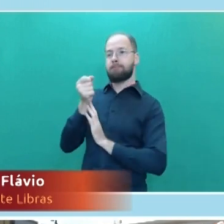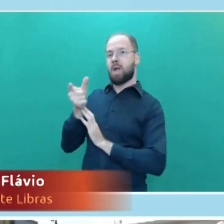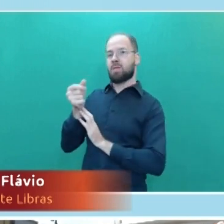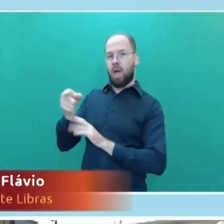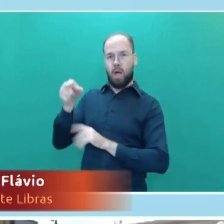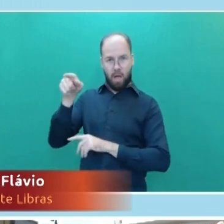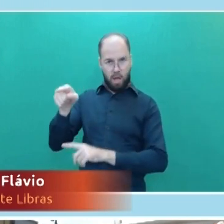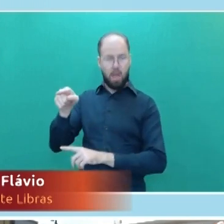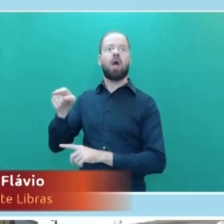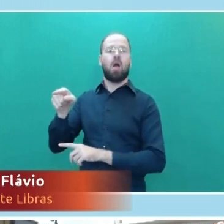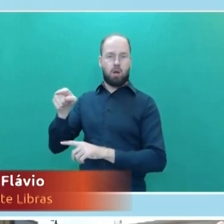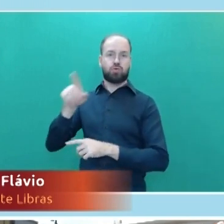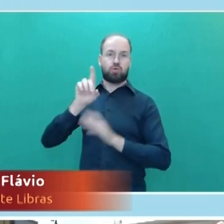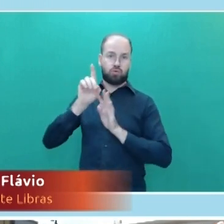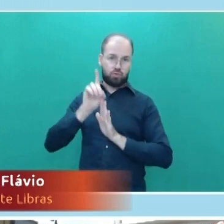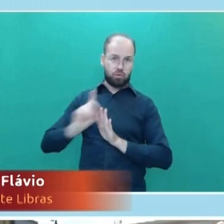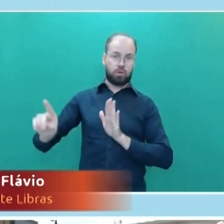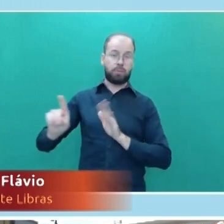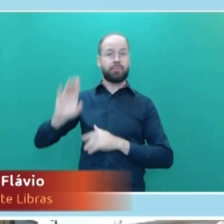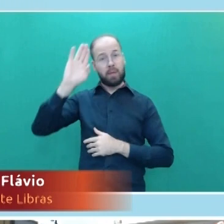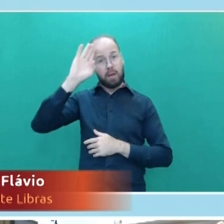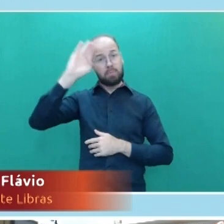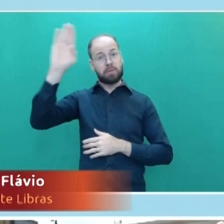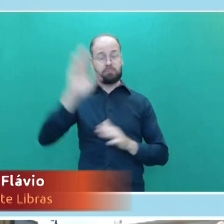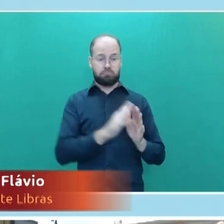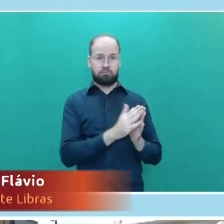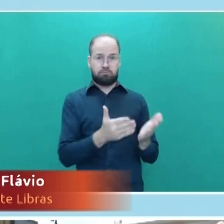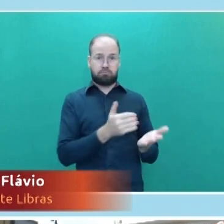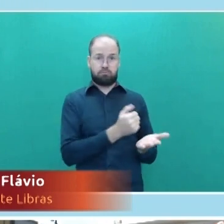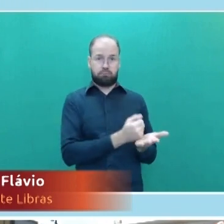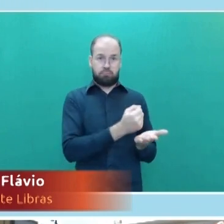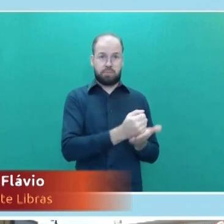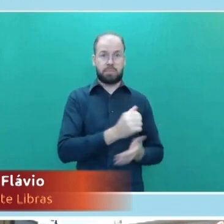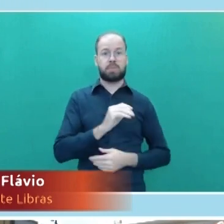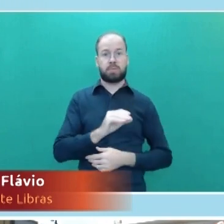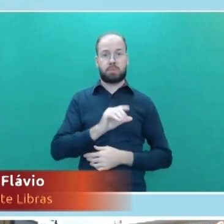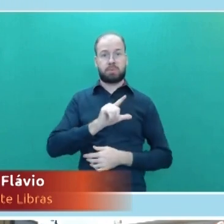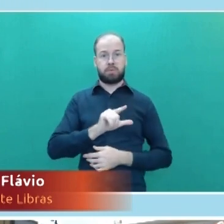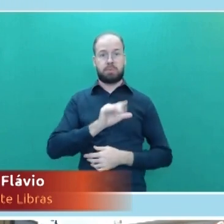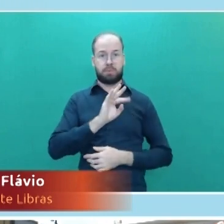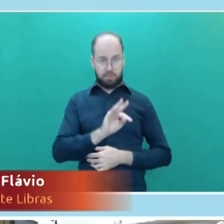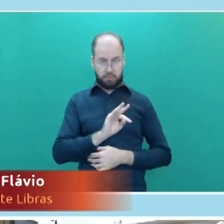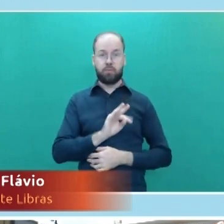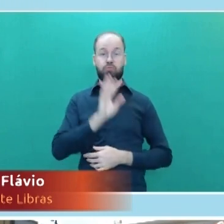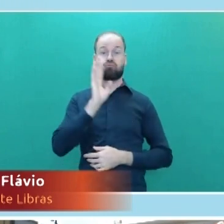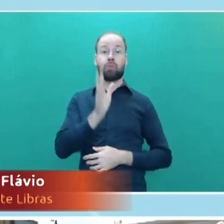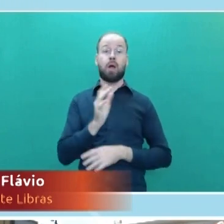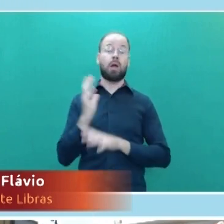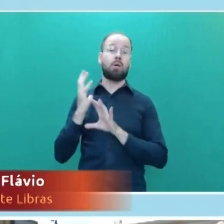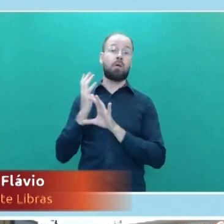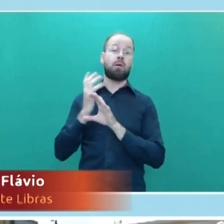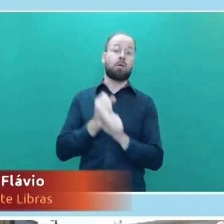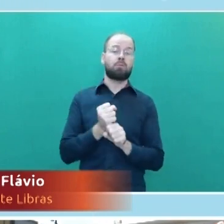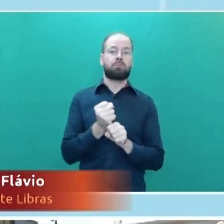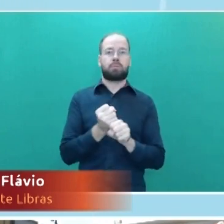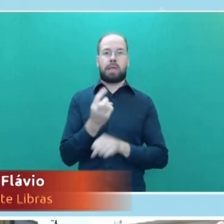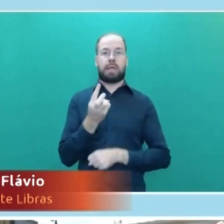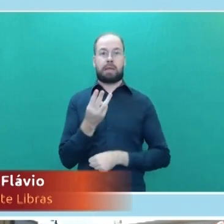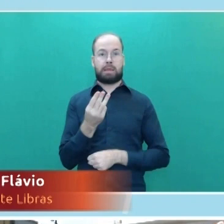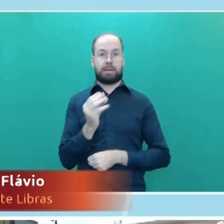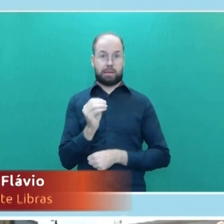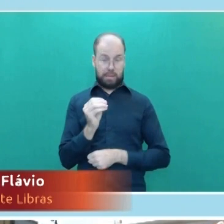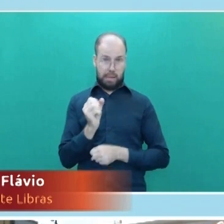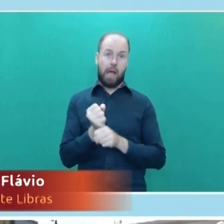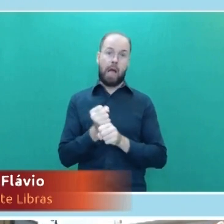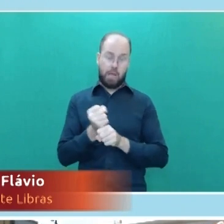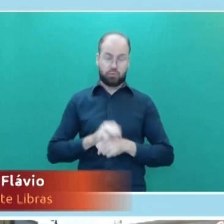sociais, em especial a CLT, que agora no dia 1º de maio de 2023 fez 80 anos. E a gente não pode esquecer que os